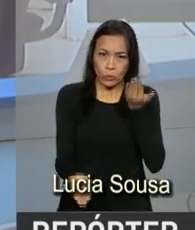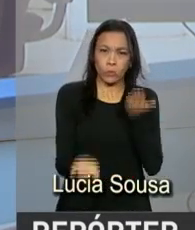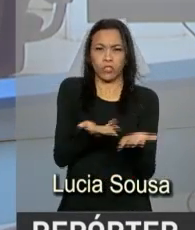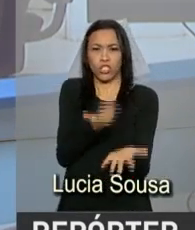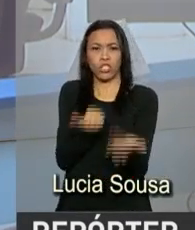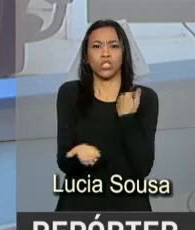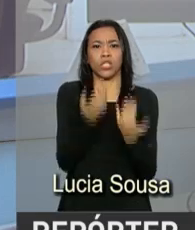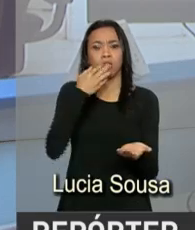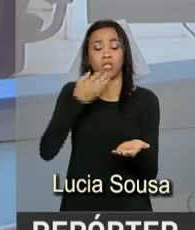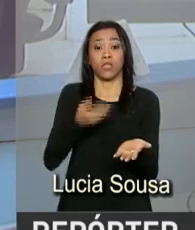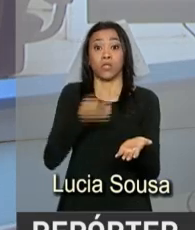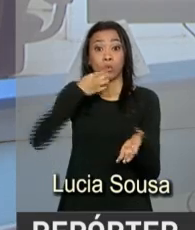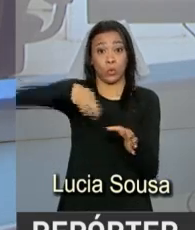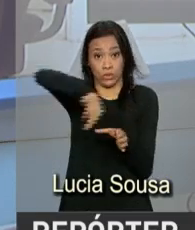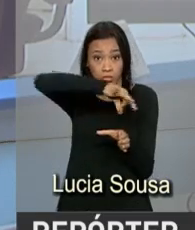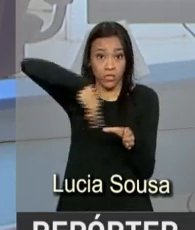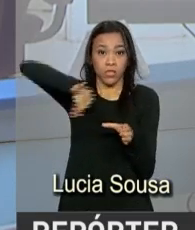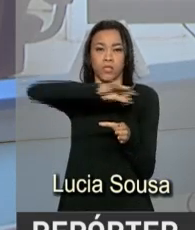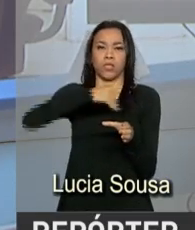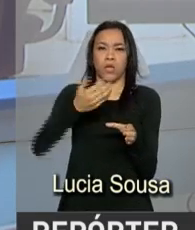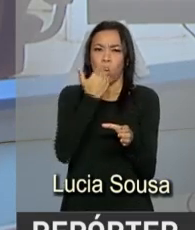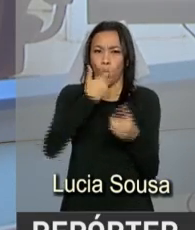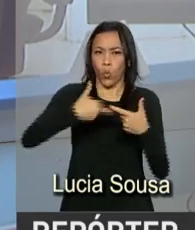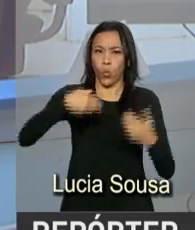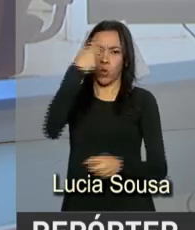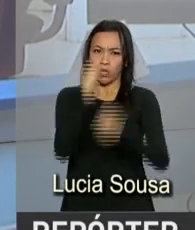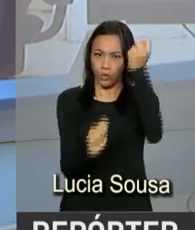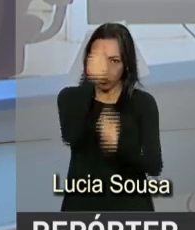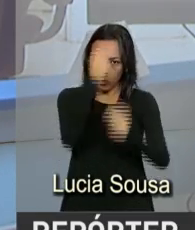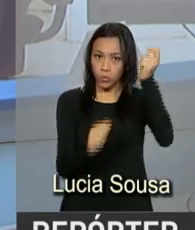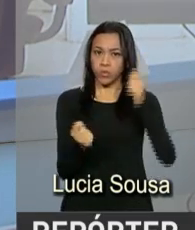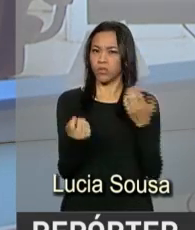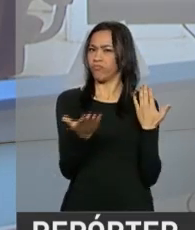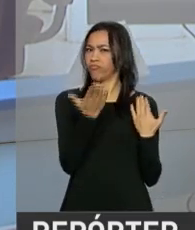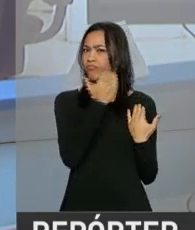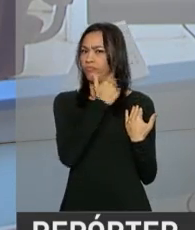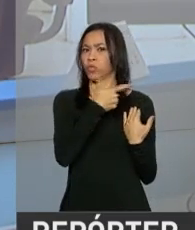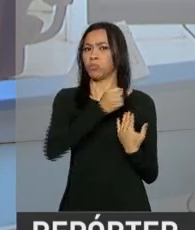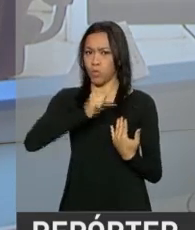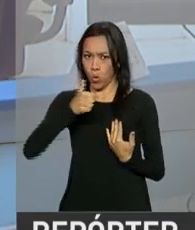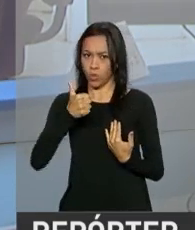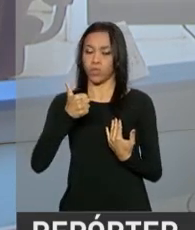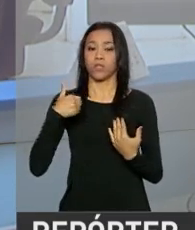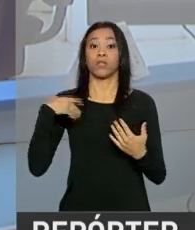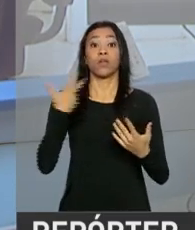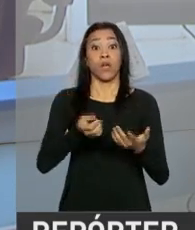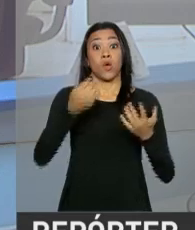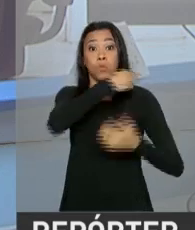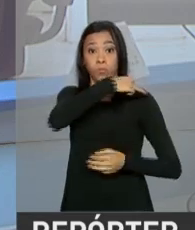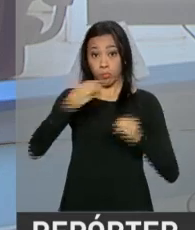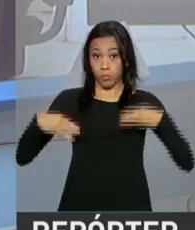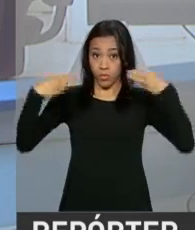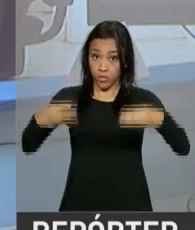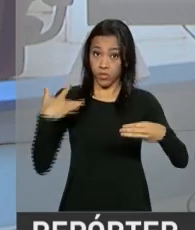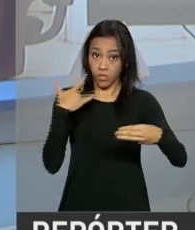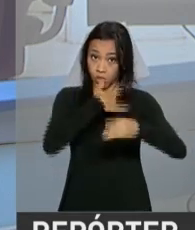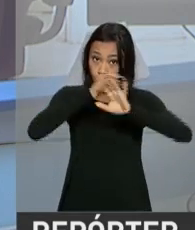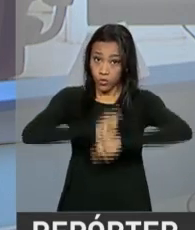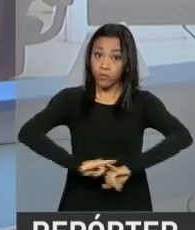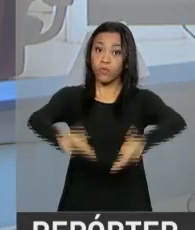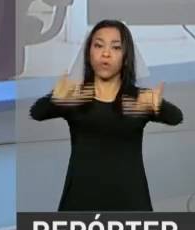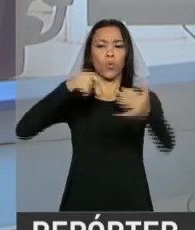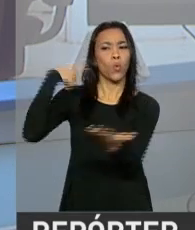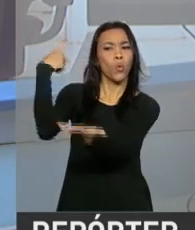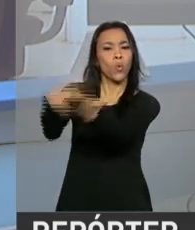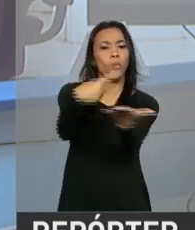dos alimentos industrializados desde 2011. O Ministério da Saúde divulgou há pouco os resultados do acordo com as indústrias para